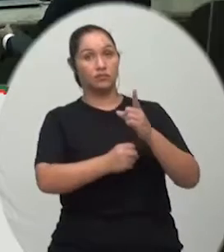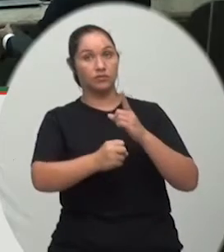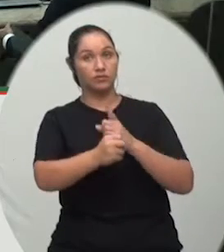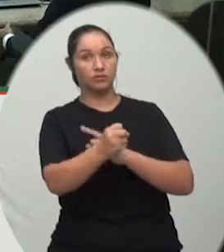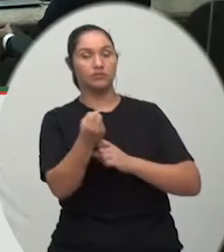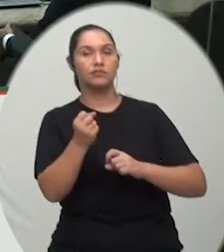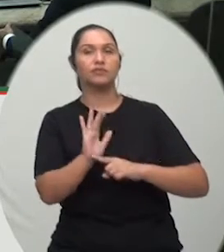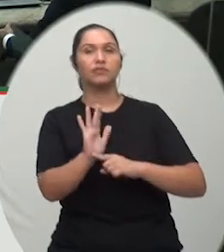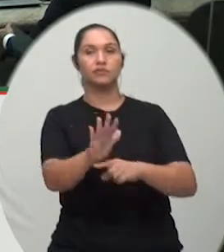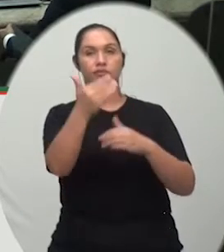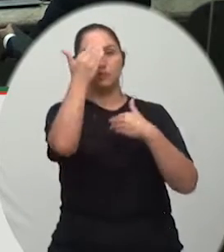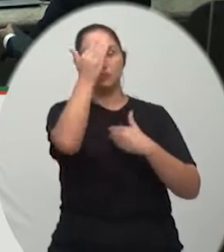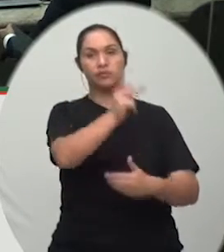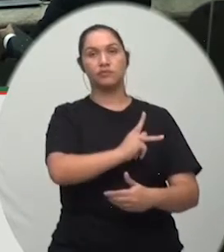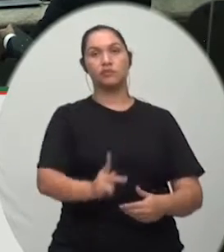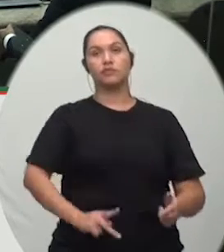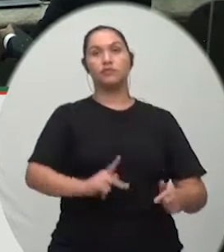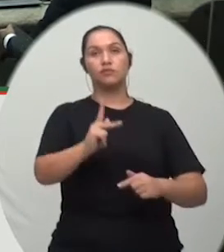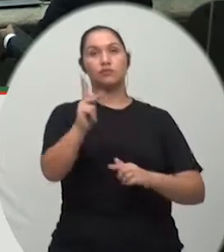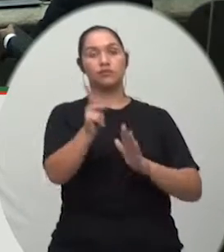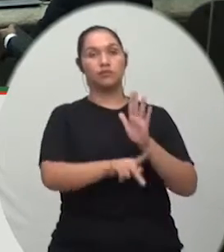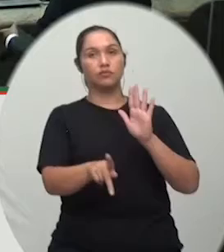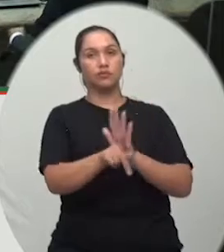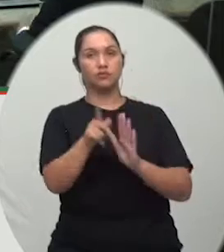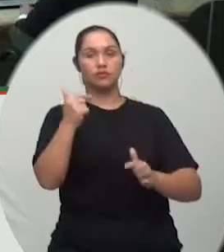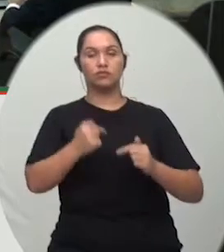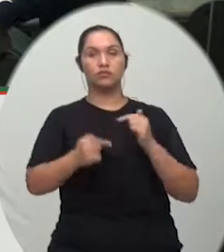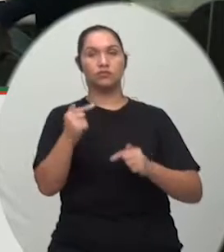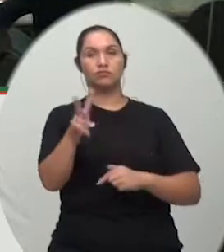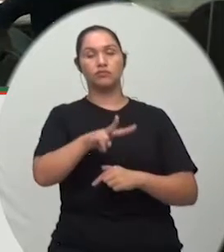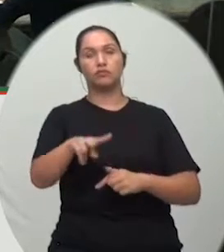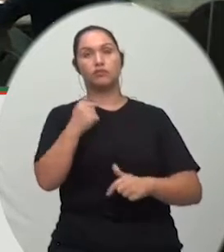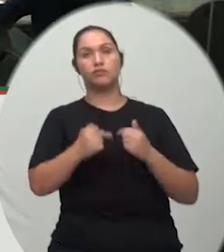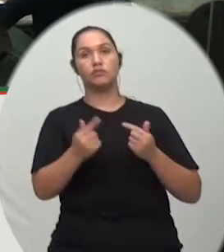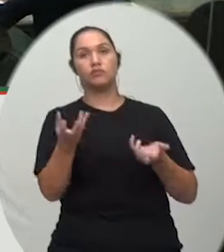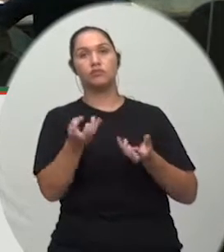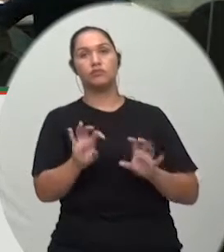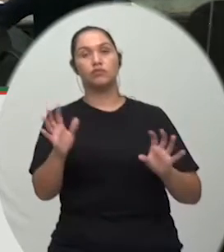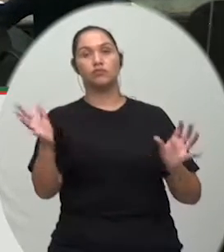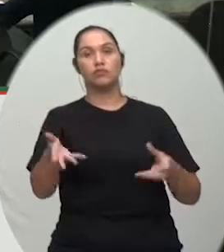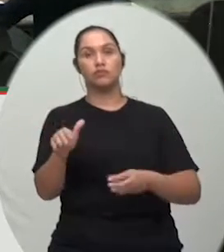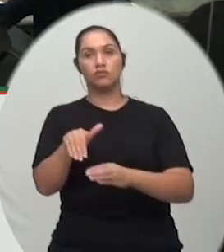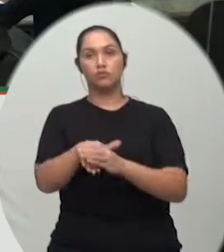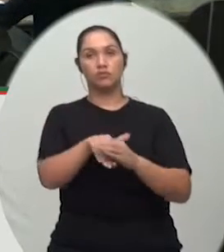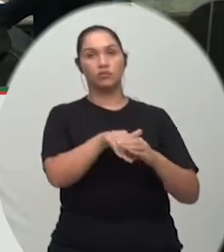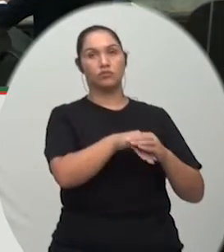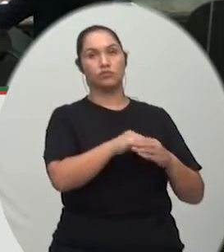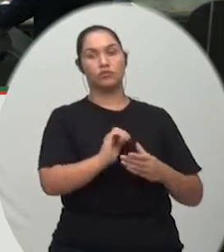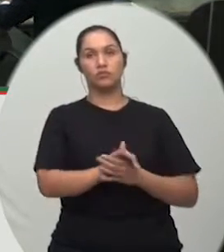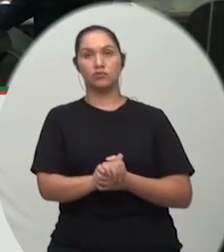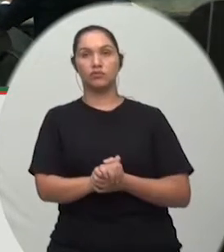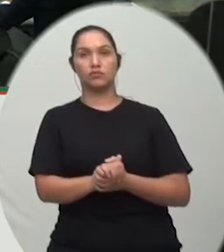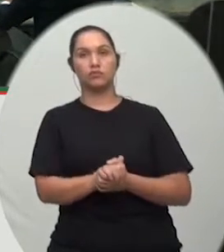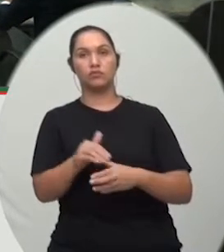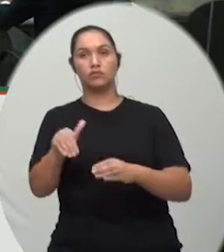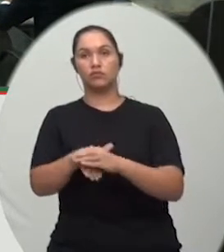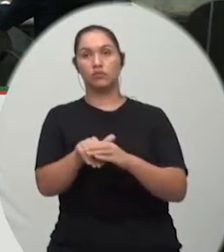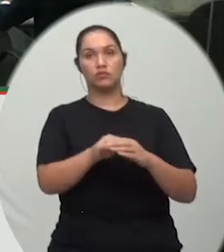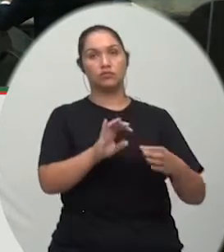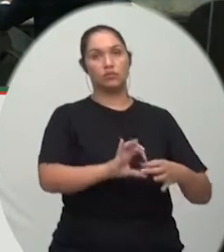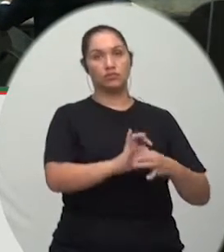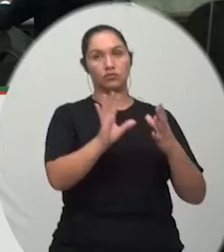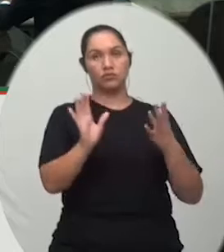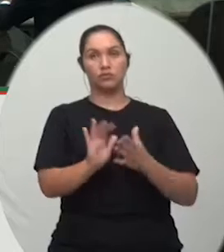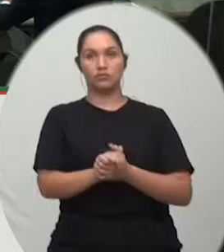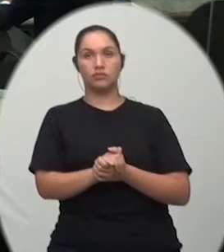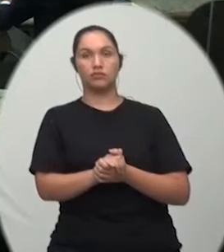presidente. O projeto continua em discussão. Não havendo quem queira discutir, está em votação. Votação